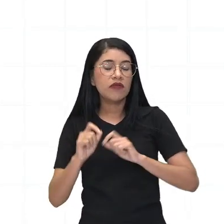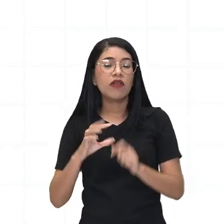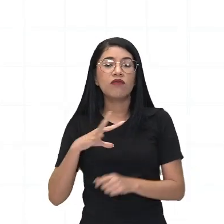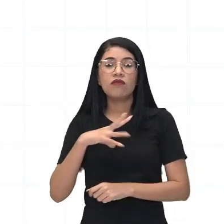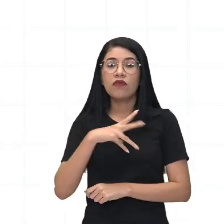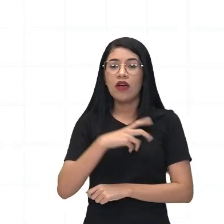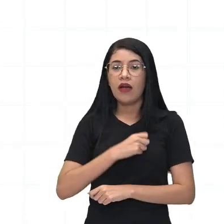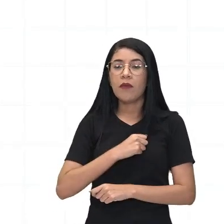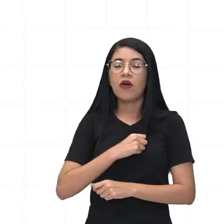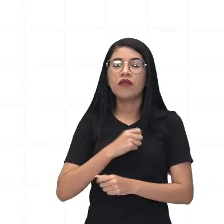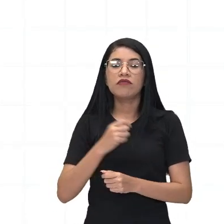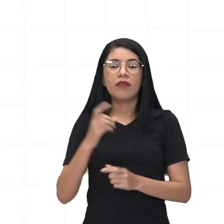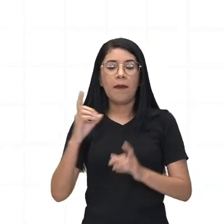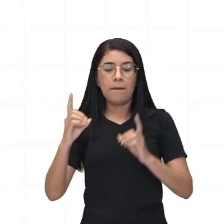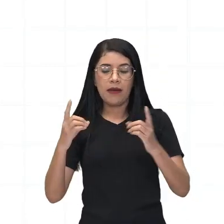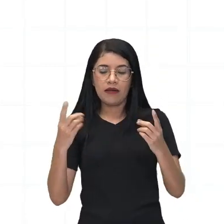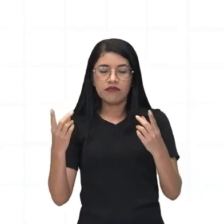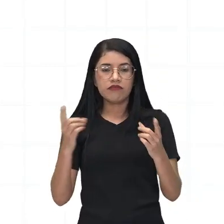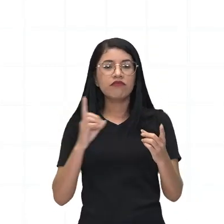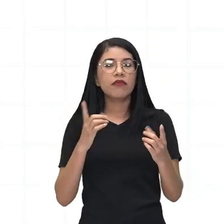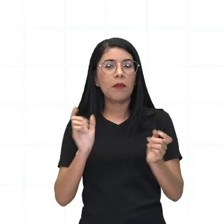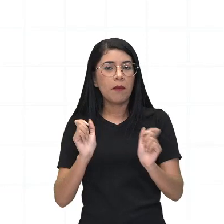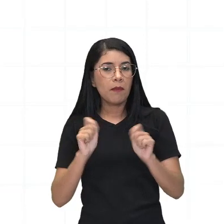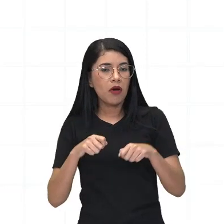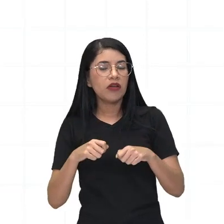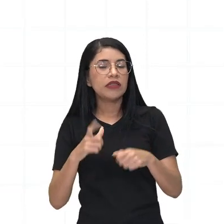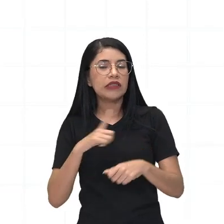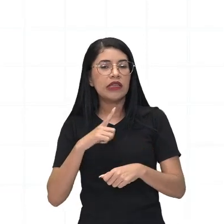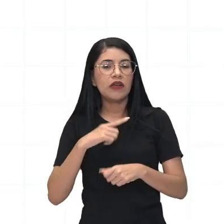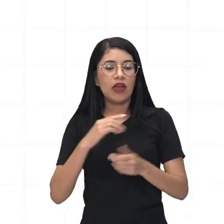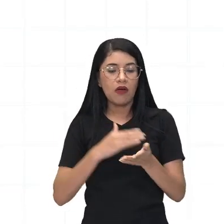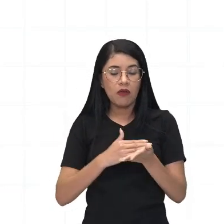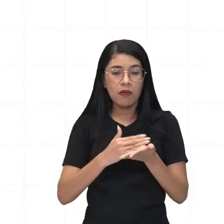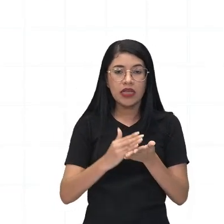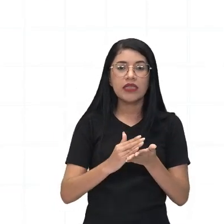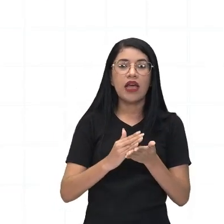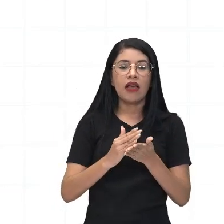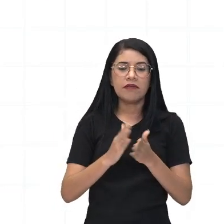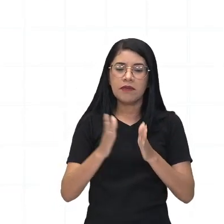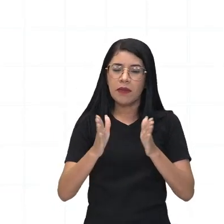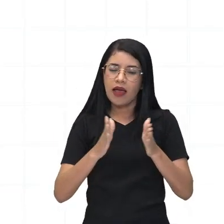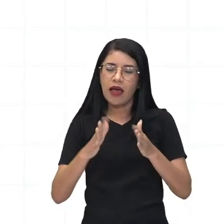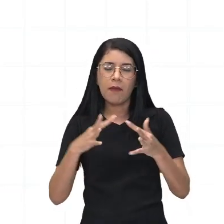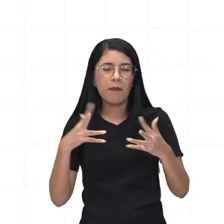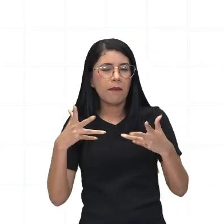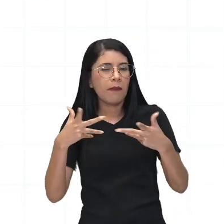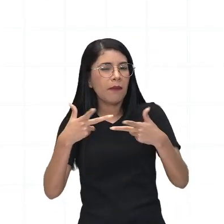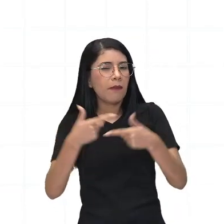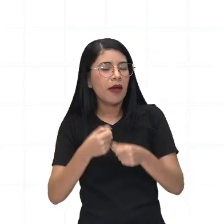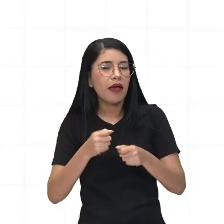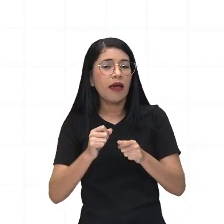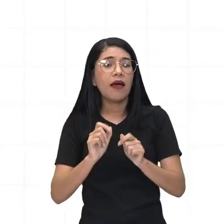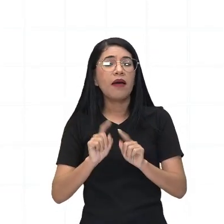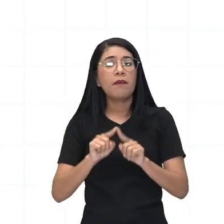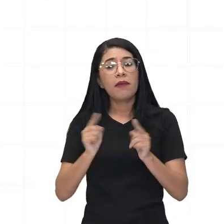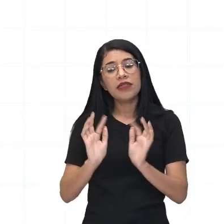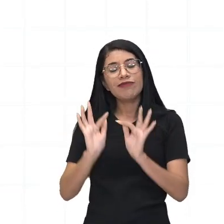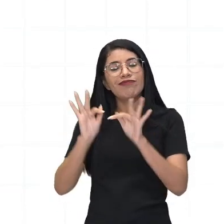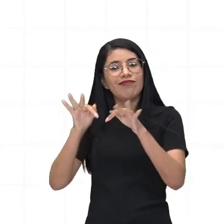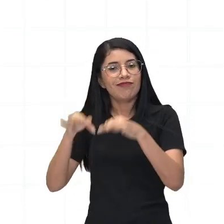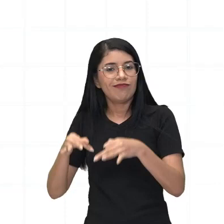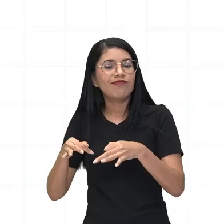amor entre duas pessoas pode sim ter o seu início, a sua fase mais bela e chegar ao fim.